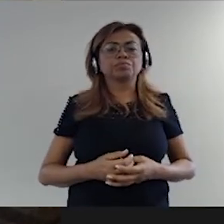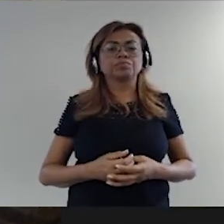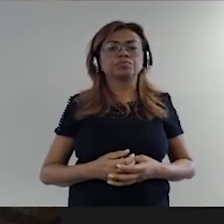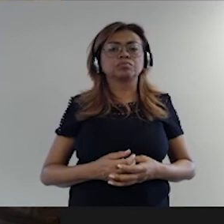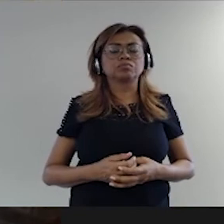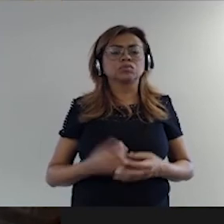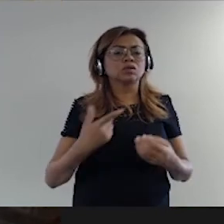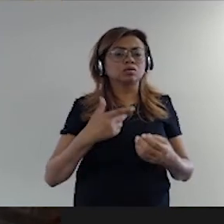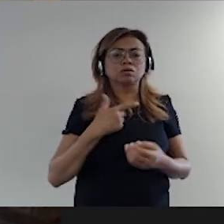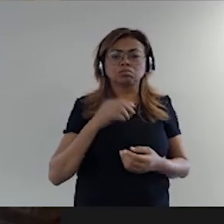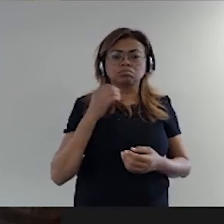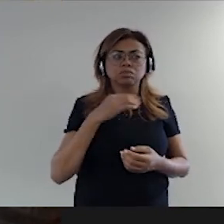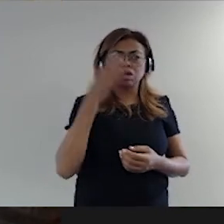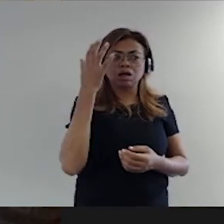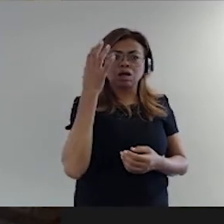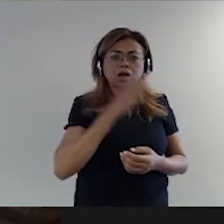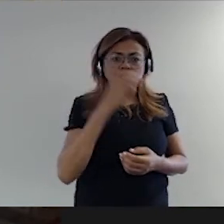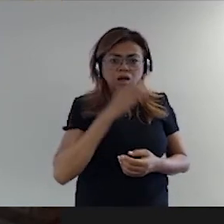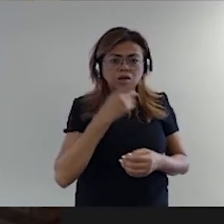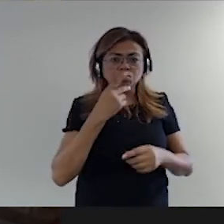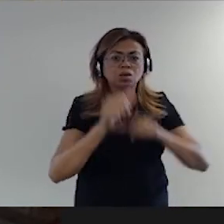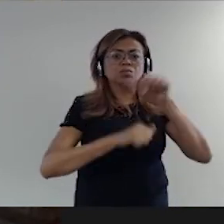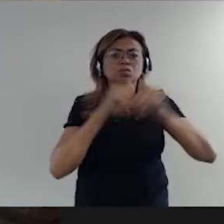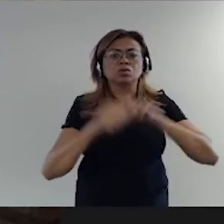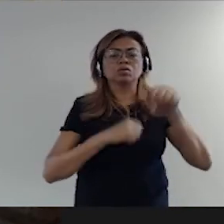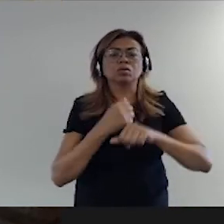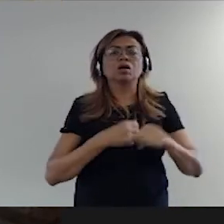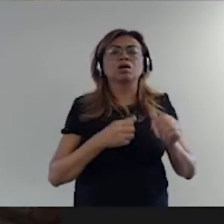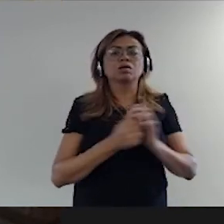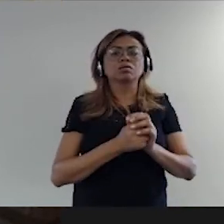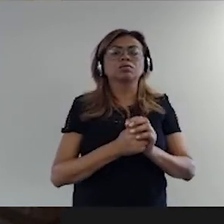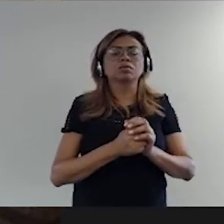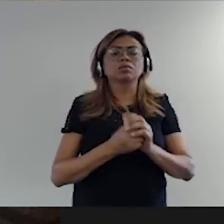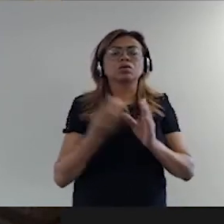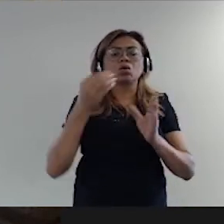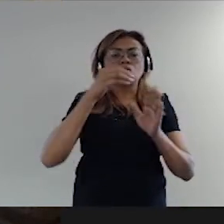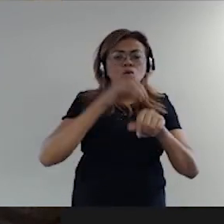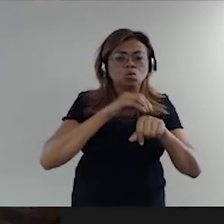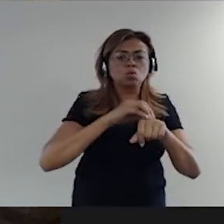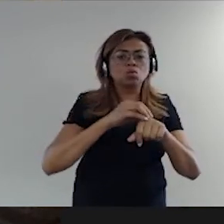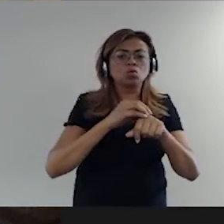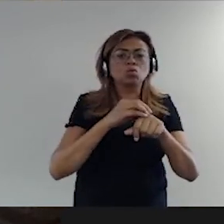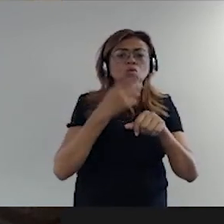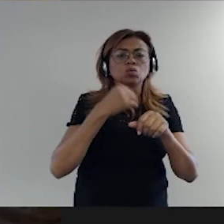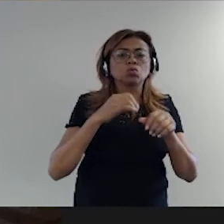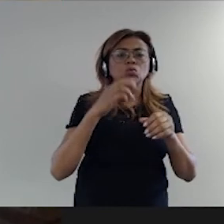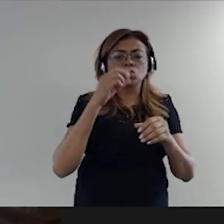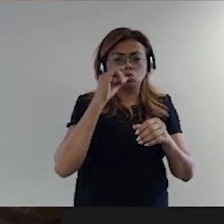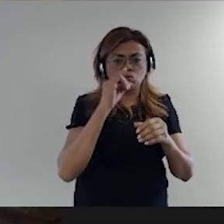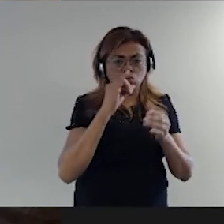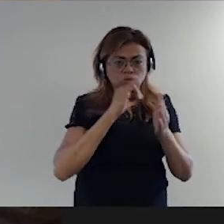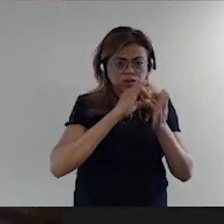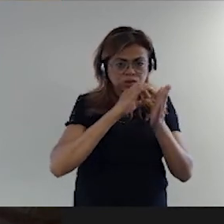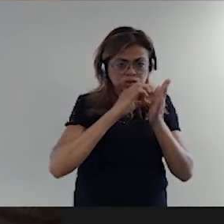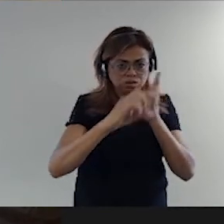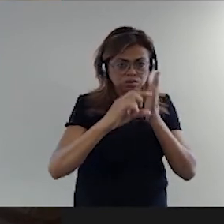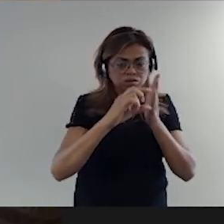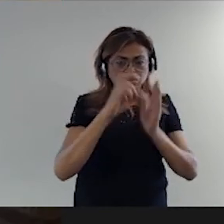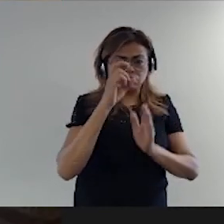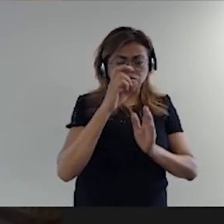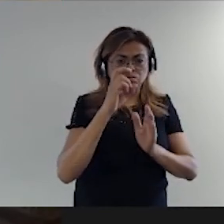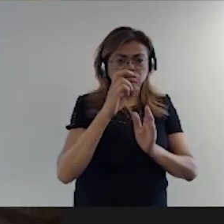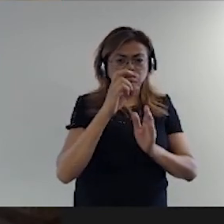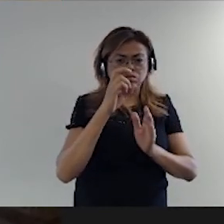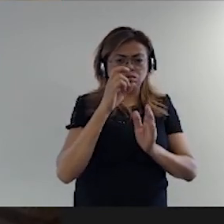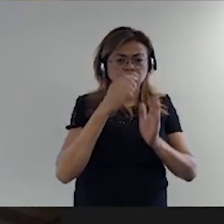absolutamente grave, alterar um inciso do artigo 5º da Constituição Federal. O artigo 5º da Constituição Federal e seus